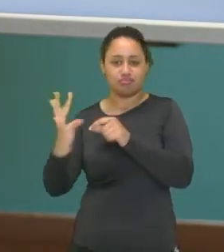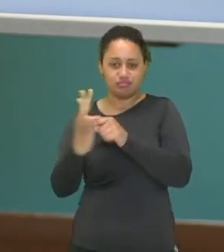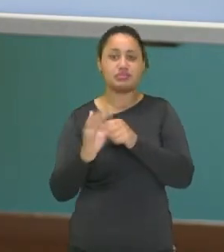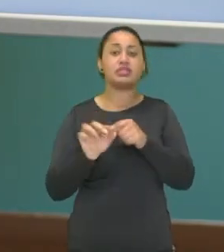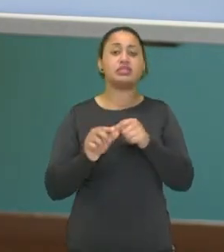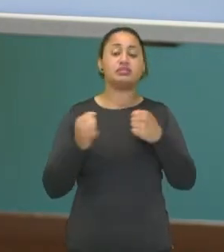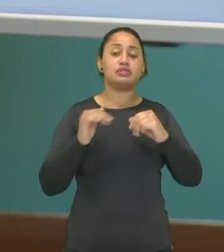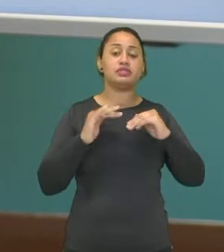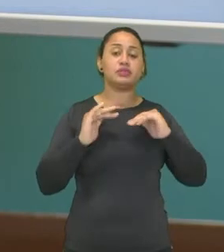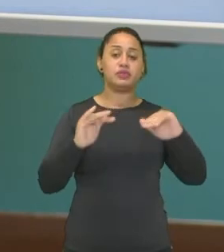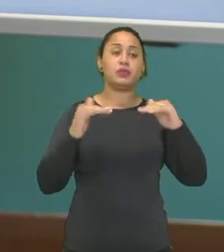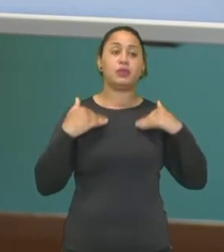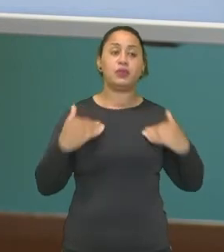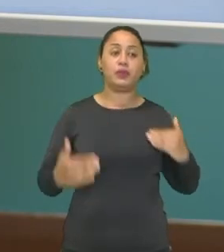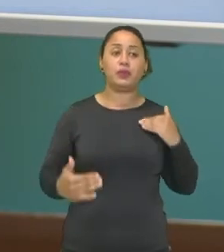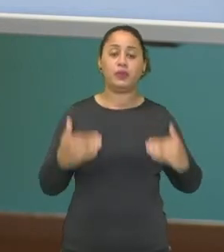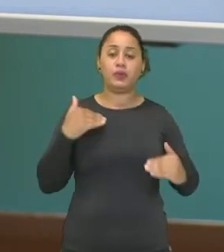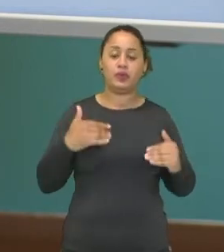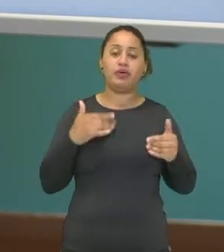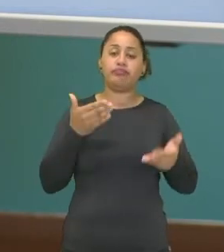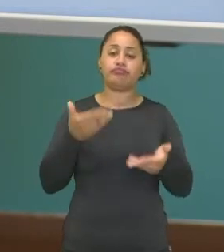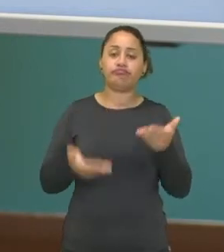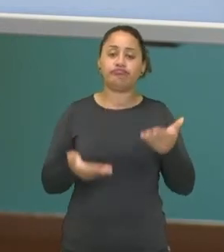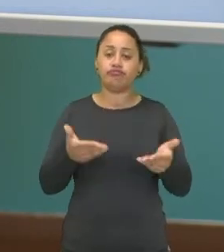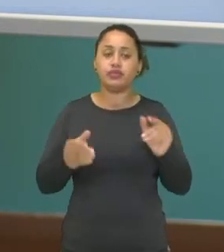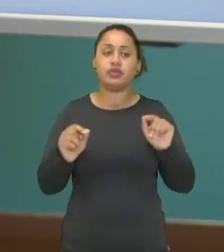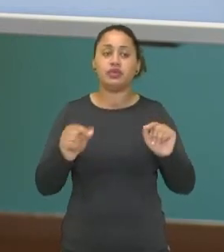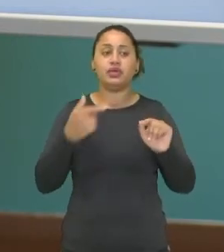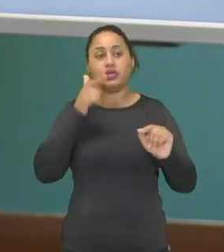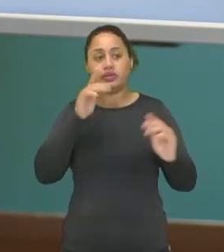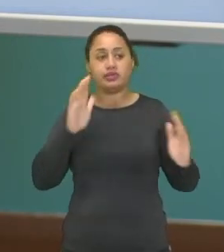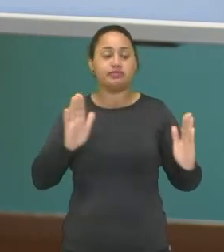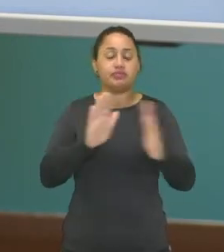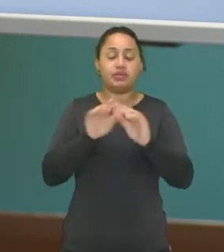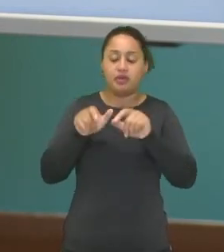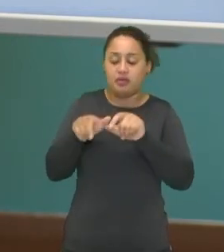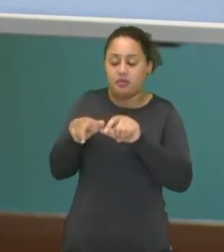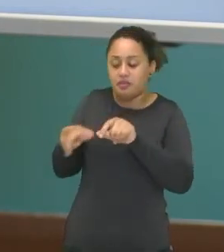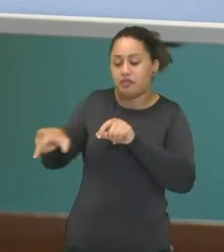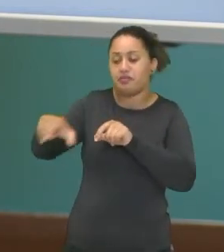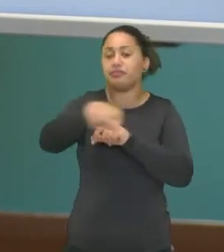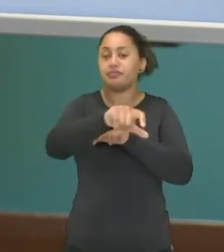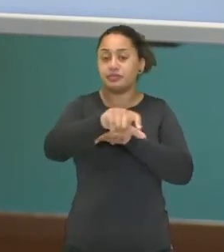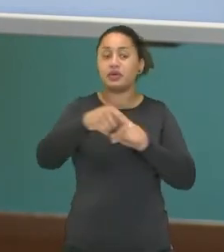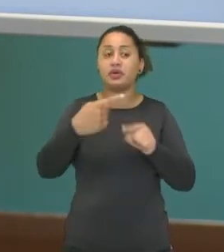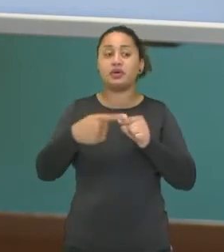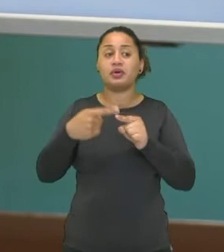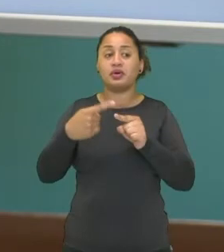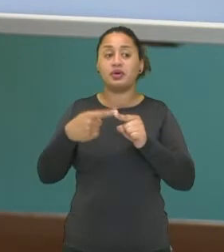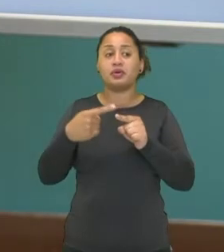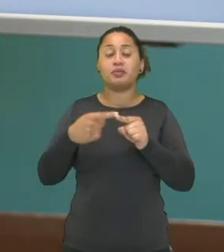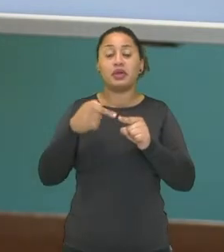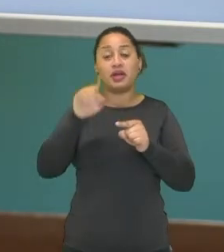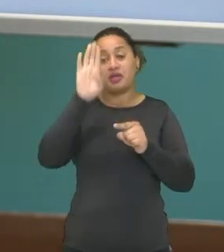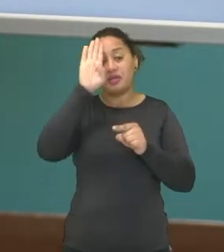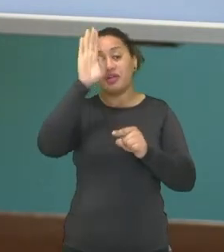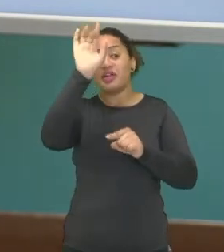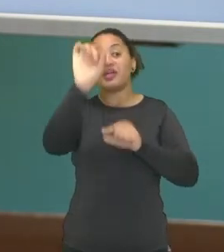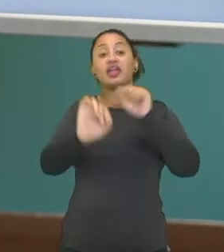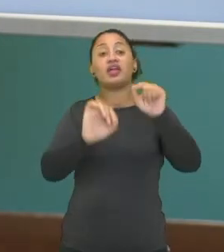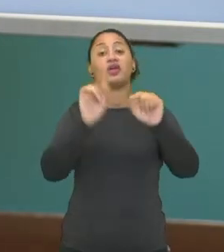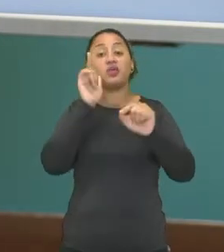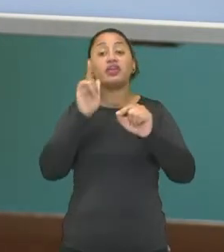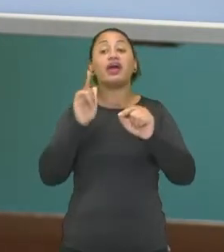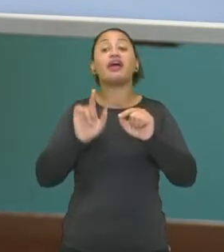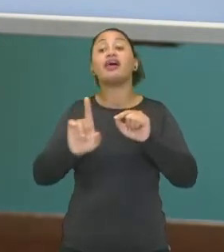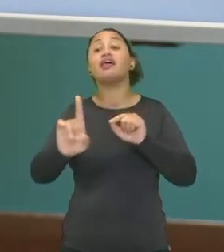devem manter os corpos em perfeito equilíbrio para enfrentar a curva, que muitas vezes define quem se sagrará